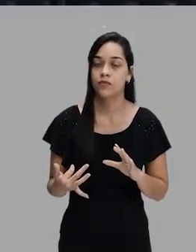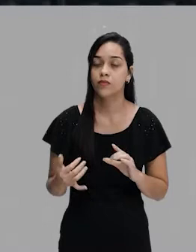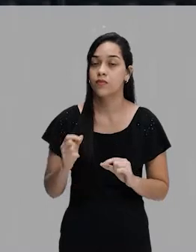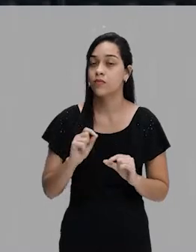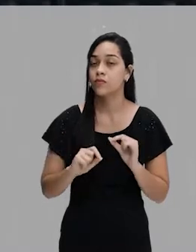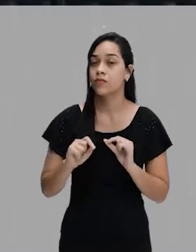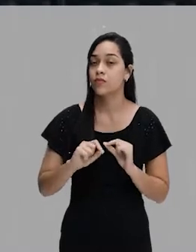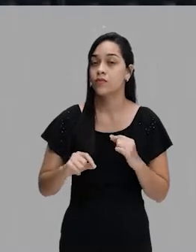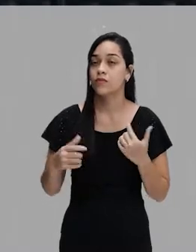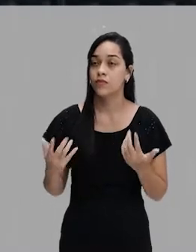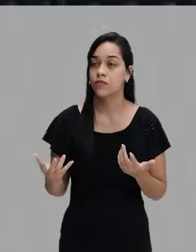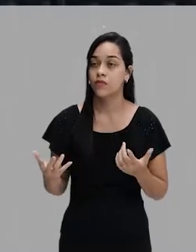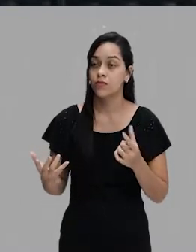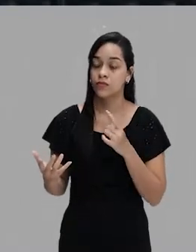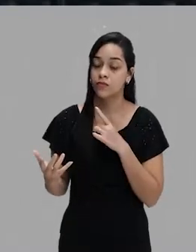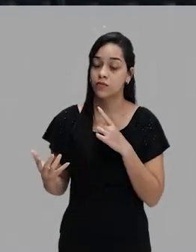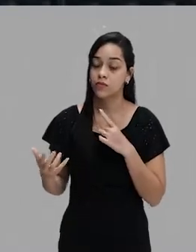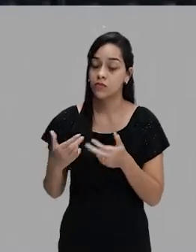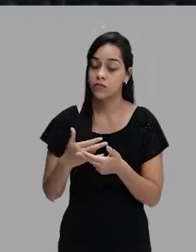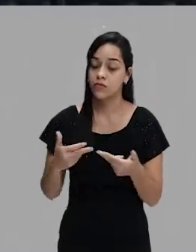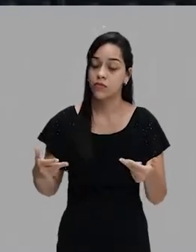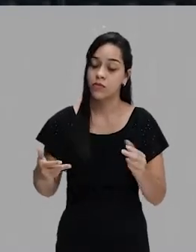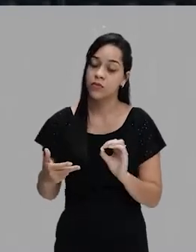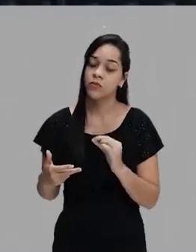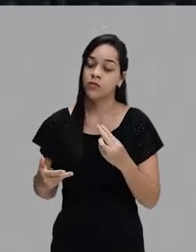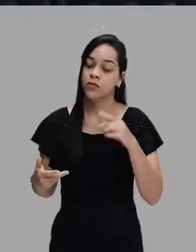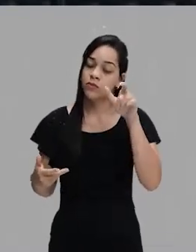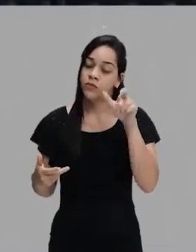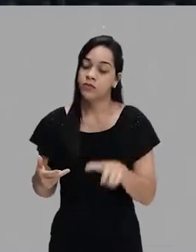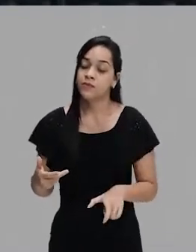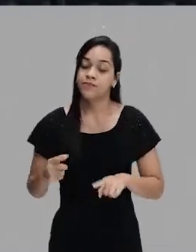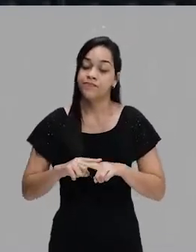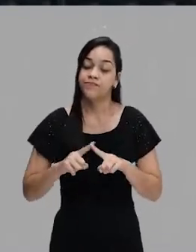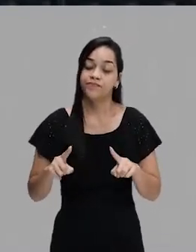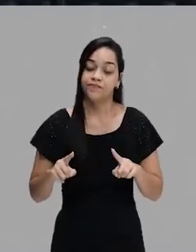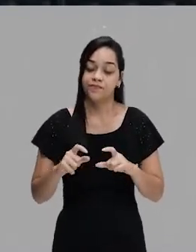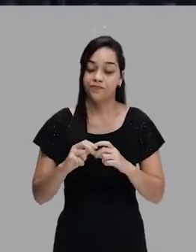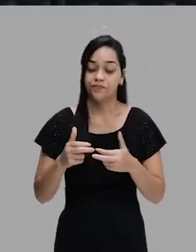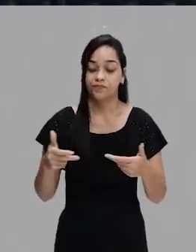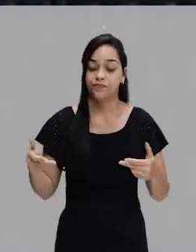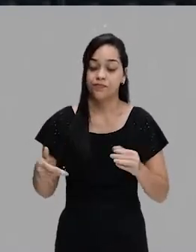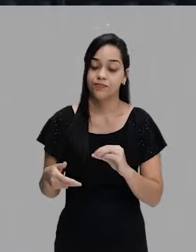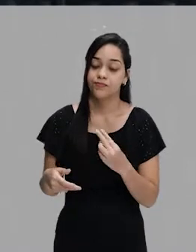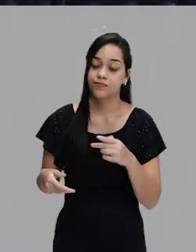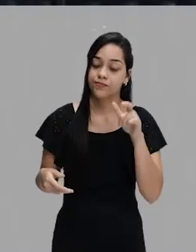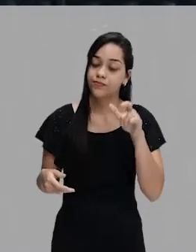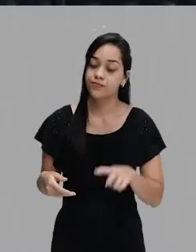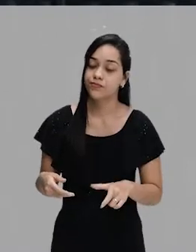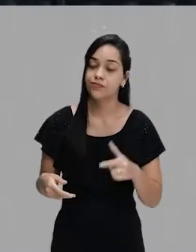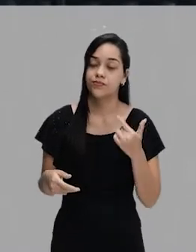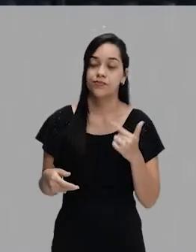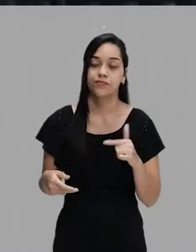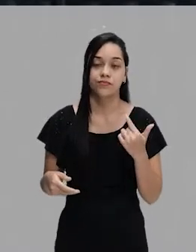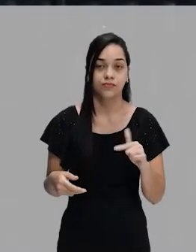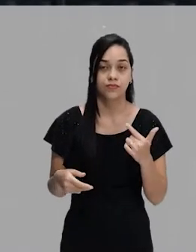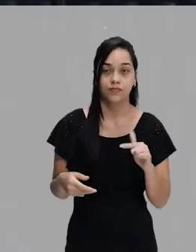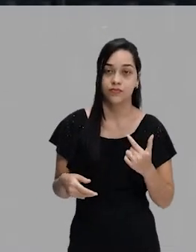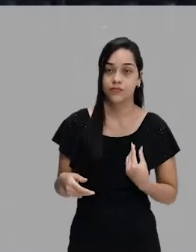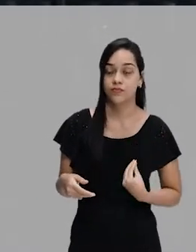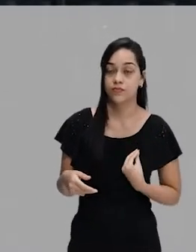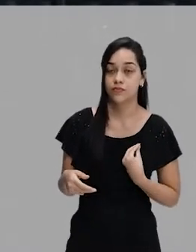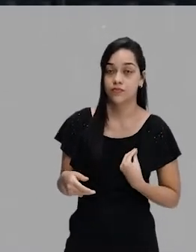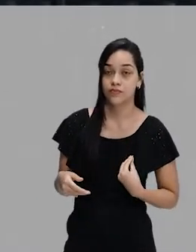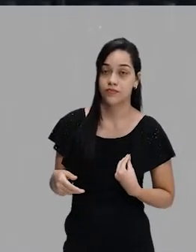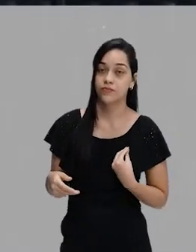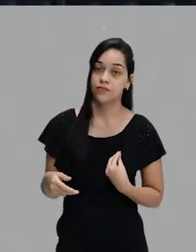para algo ou alguém. Só que esse algo ou alguém não está